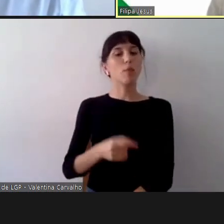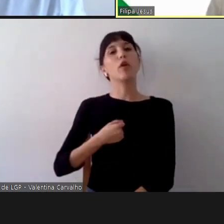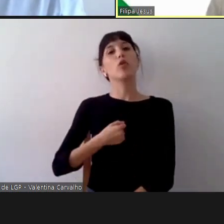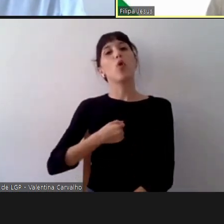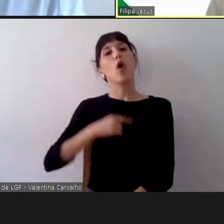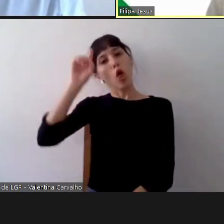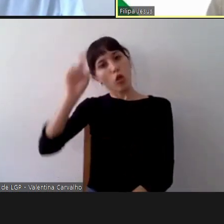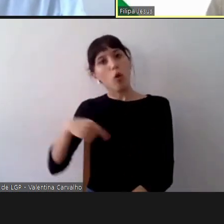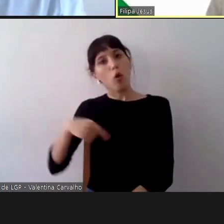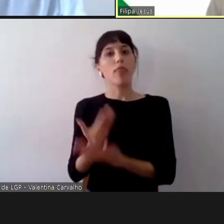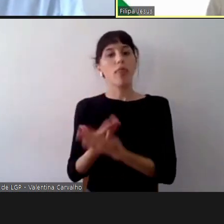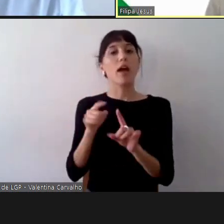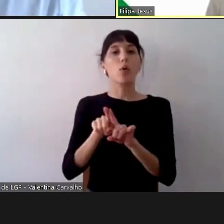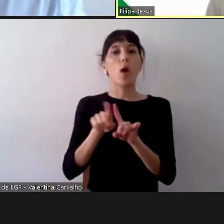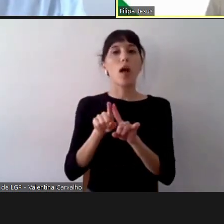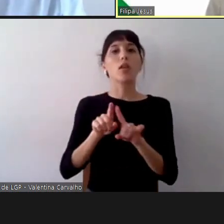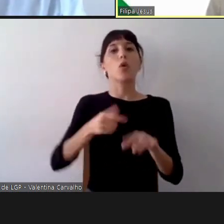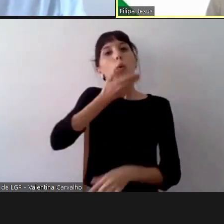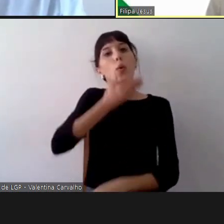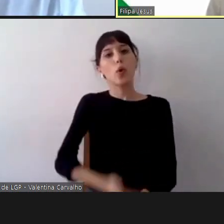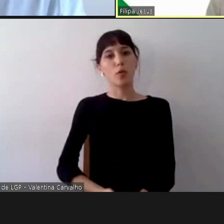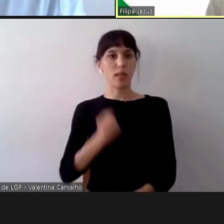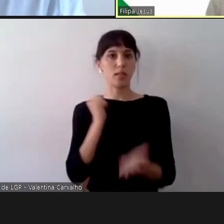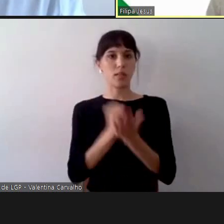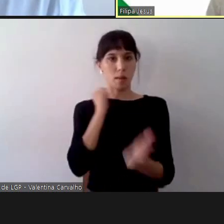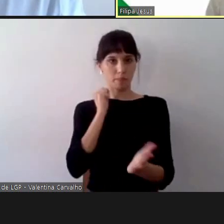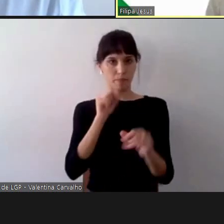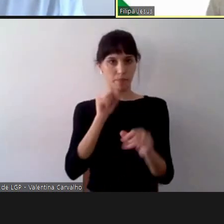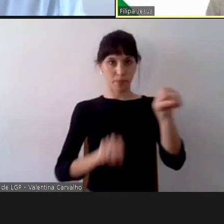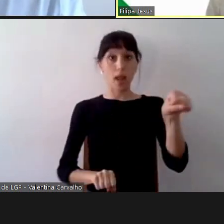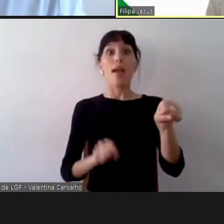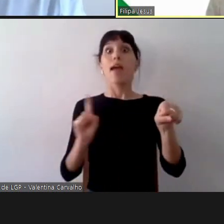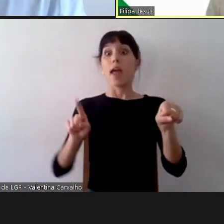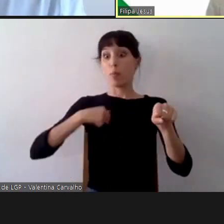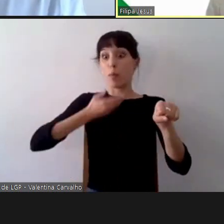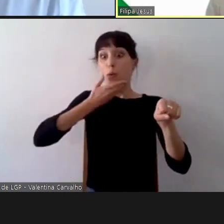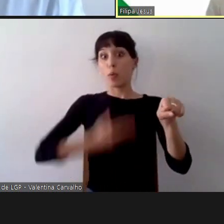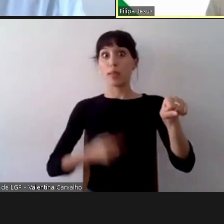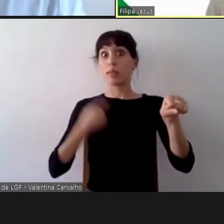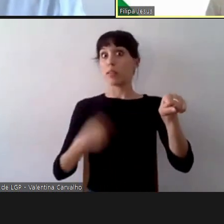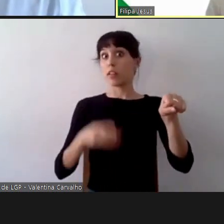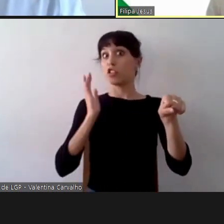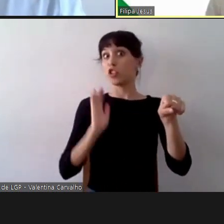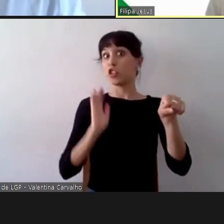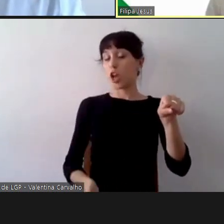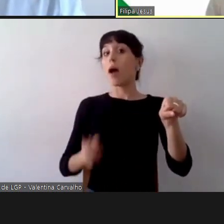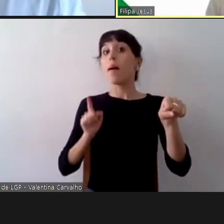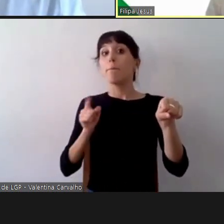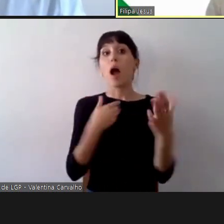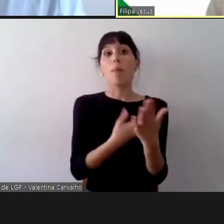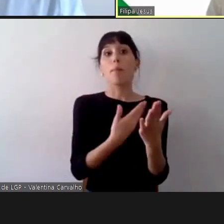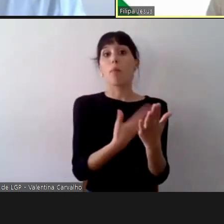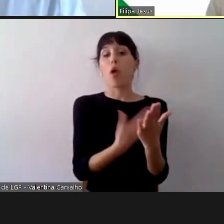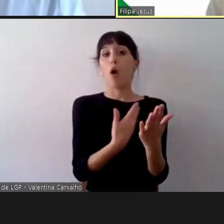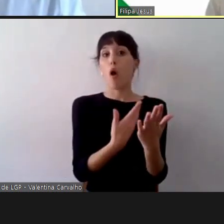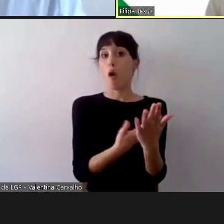validação e certificação de competências. Isso significa que as pessoas já têm as competências, mas que essas competências precisam de ser reconhecidas. Se